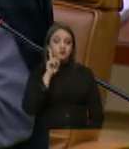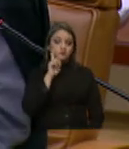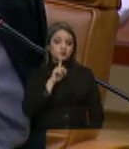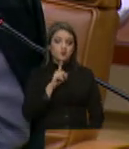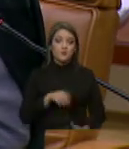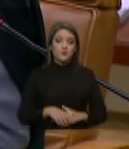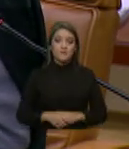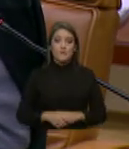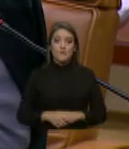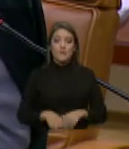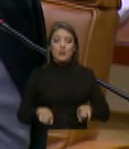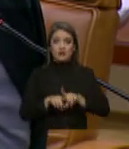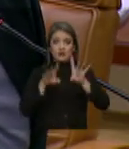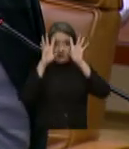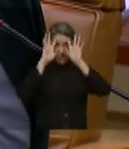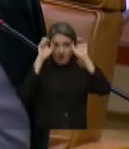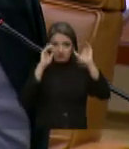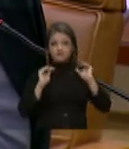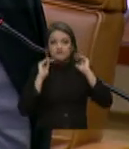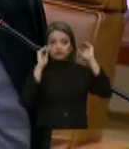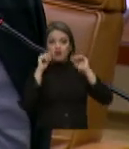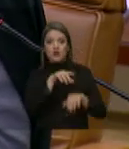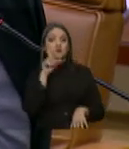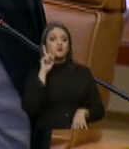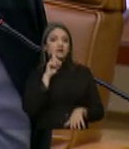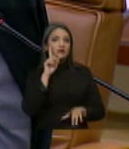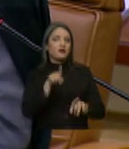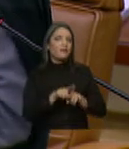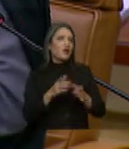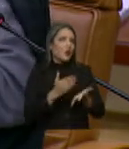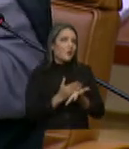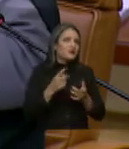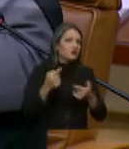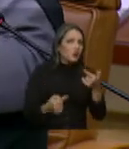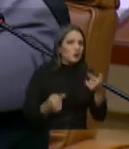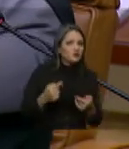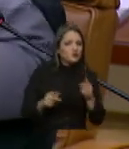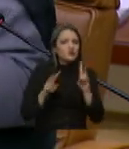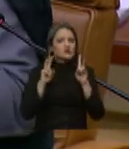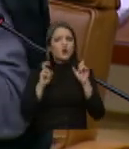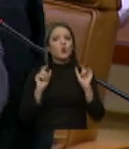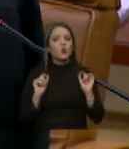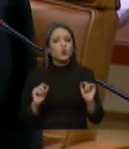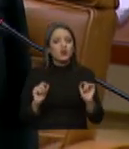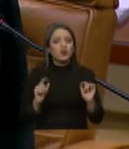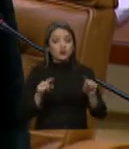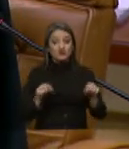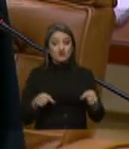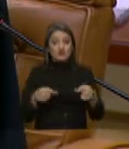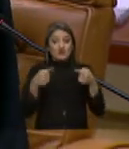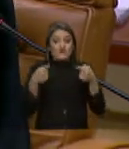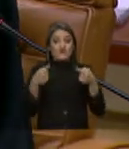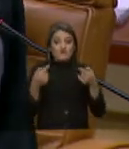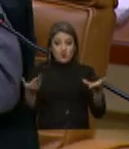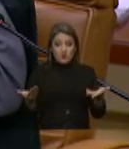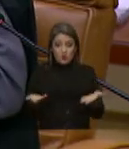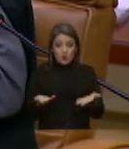a suprema corte norte-americana também iniciou essa discussão o Grande Desafio